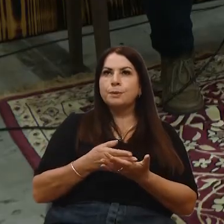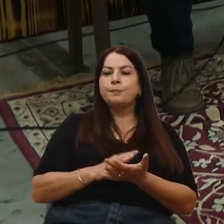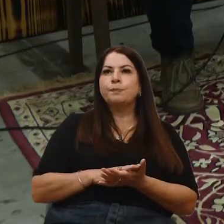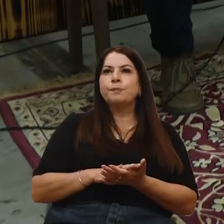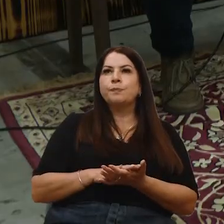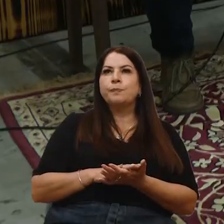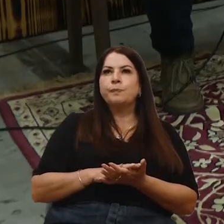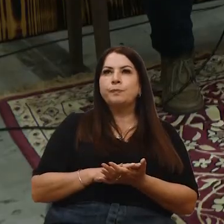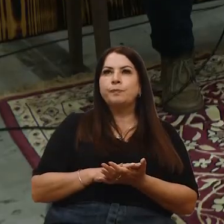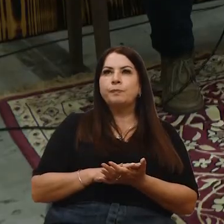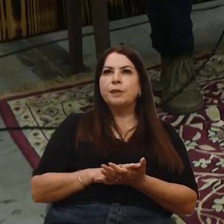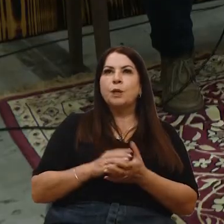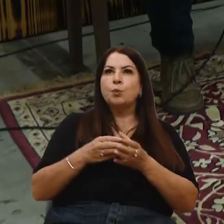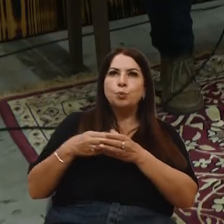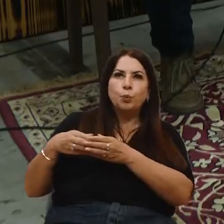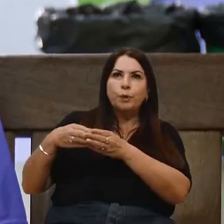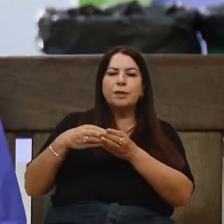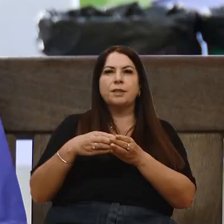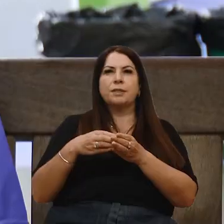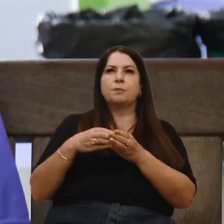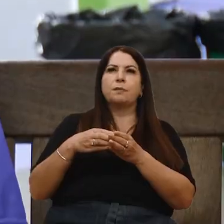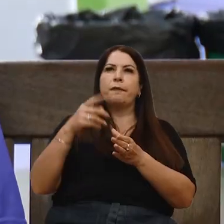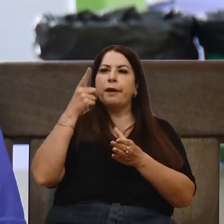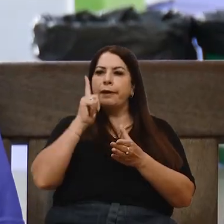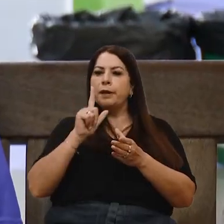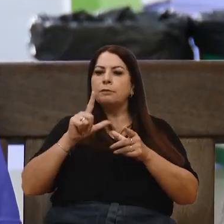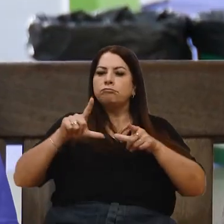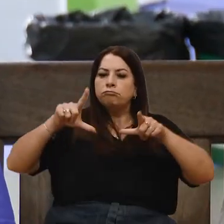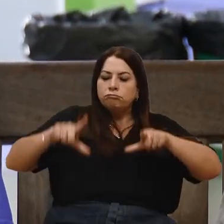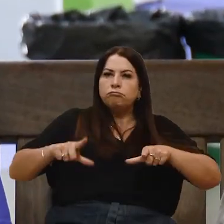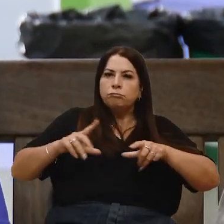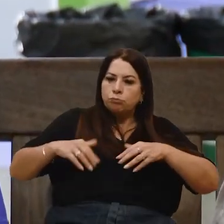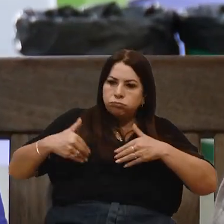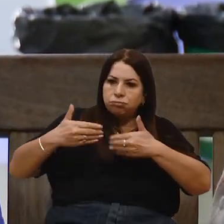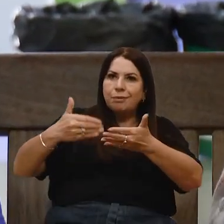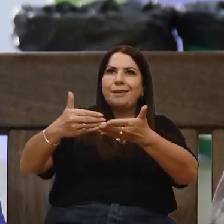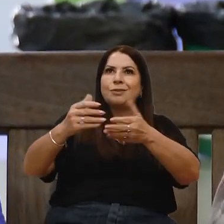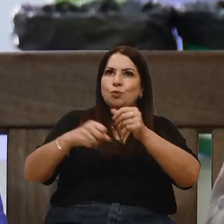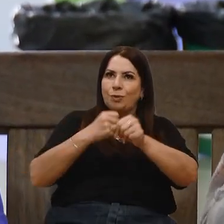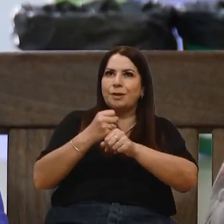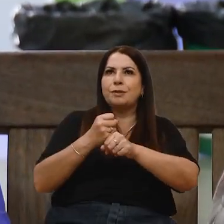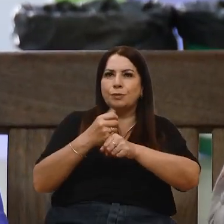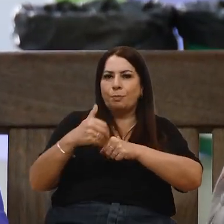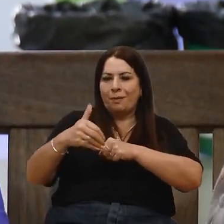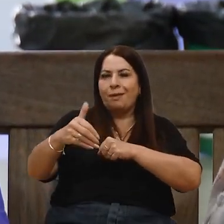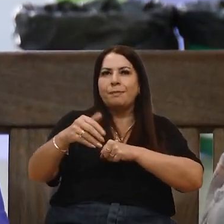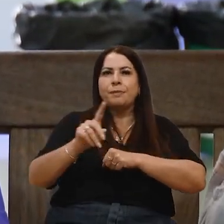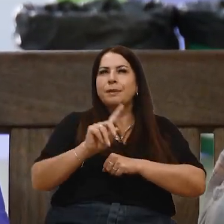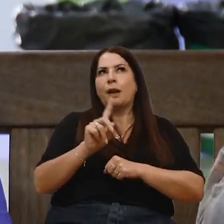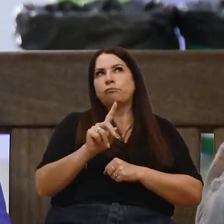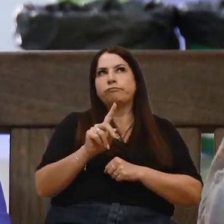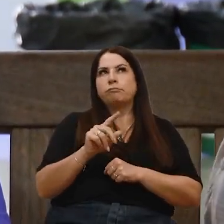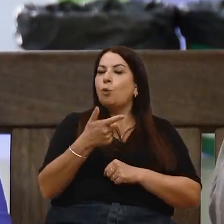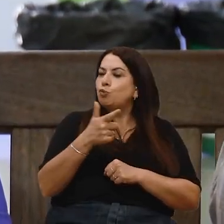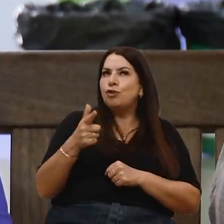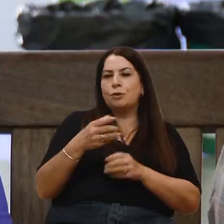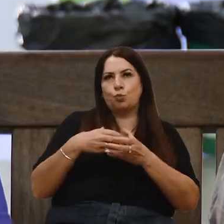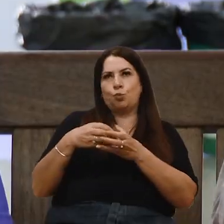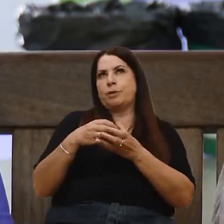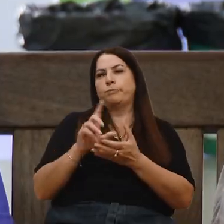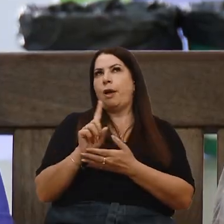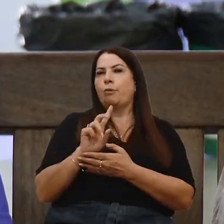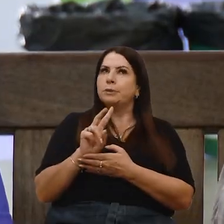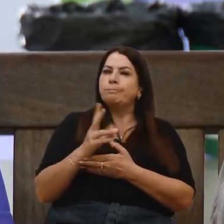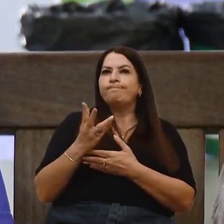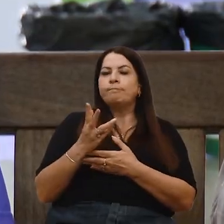Sul, o turismo ele vem ganhando espaço de uns anos para cá. A gente sempre, não é que a gente não tinha